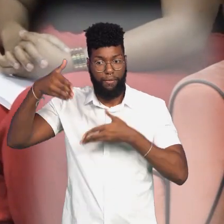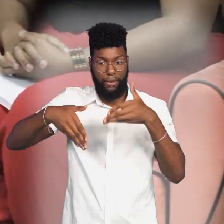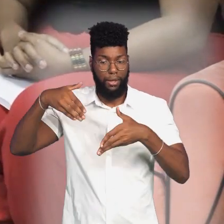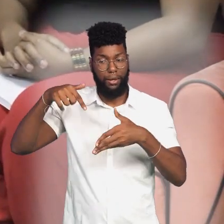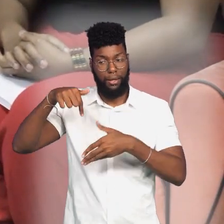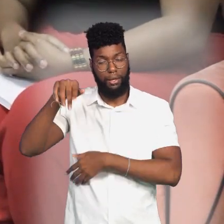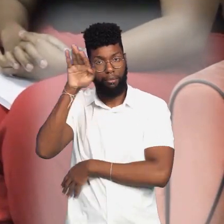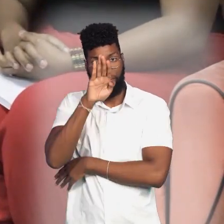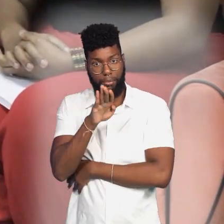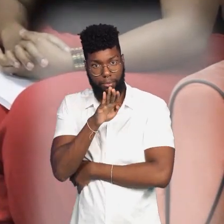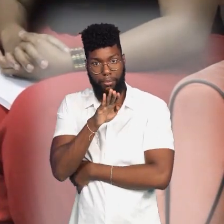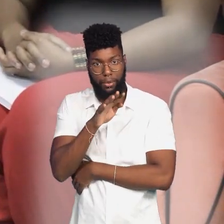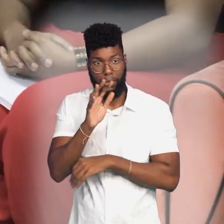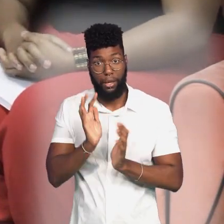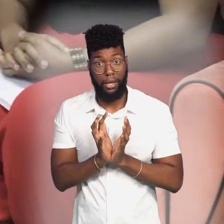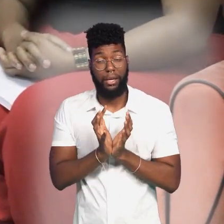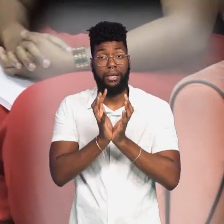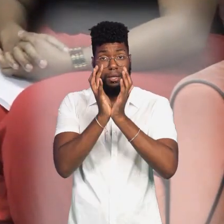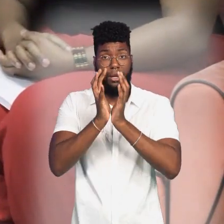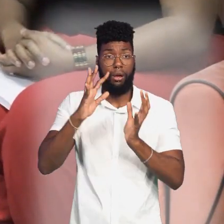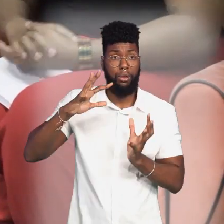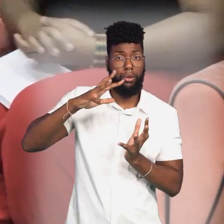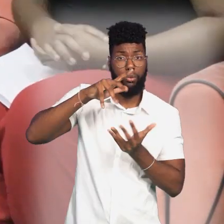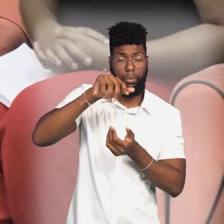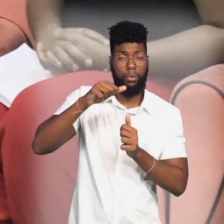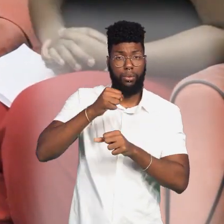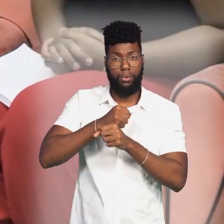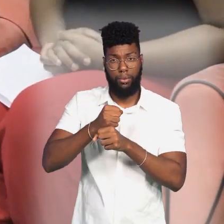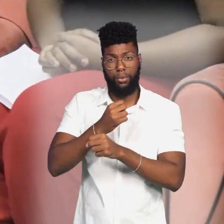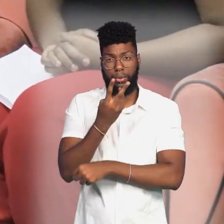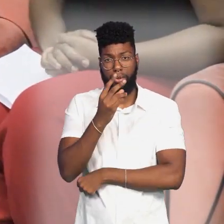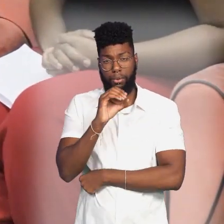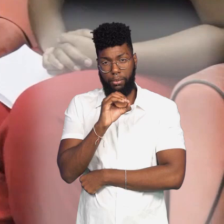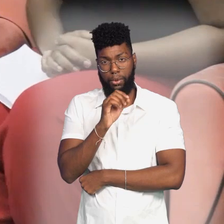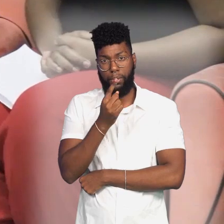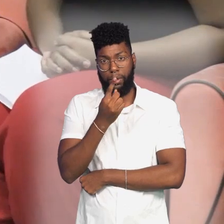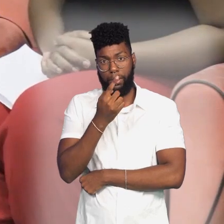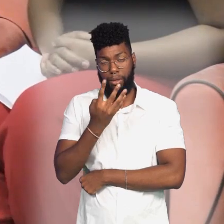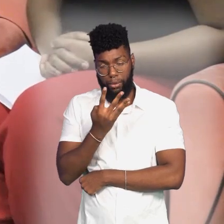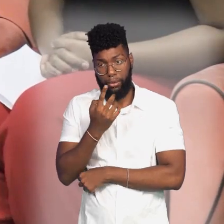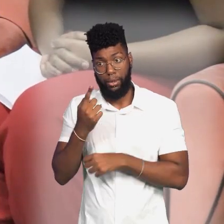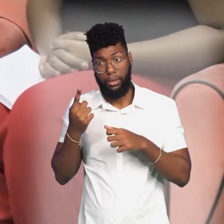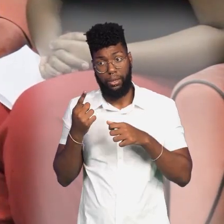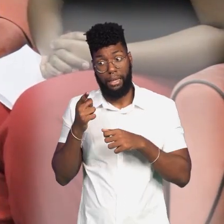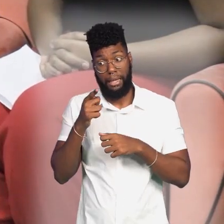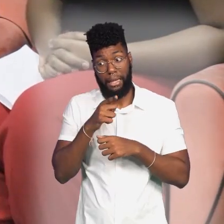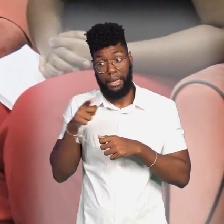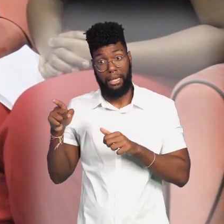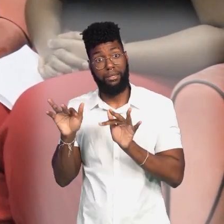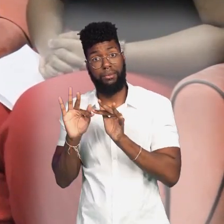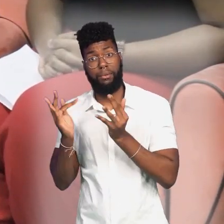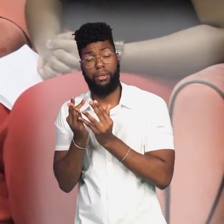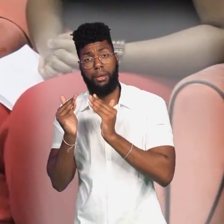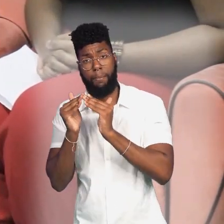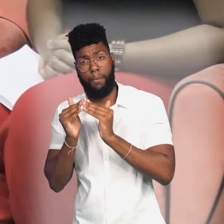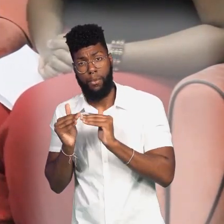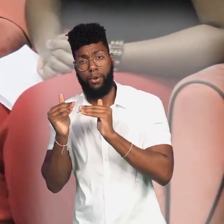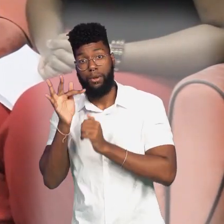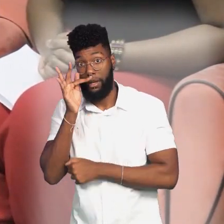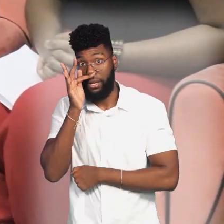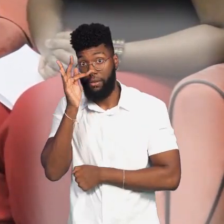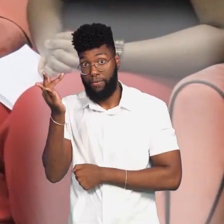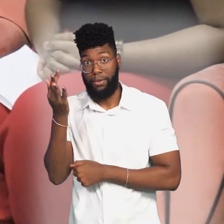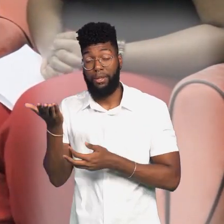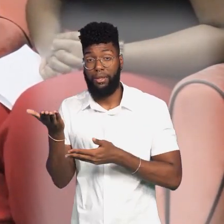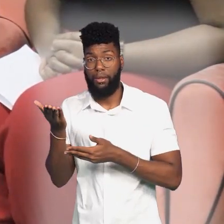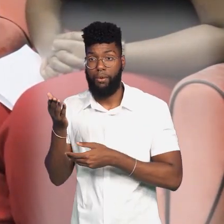da 2014, que o Brasil organizou, que eles moram na França. E aí foi quando a França veio jogar aqui